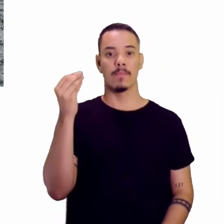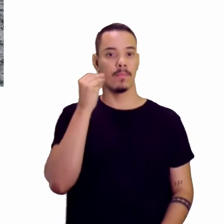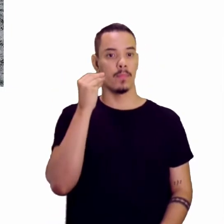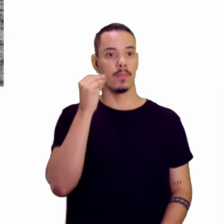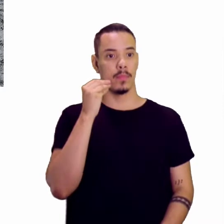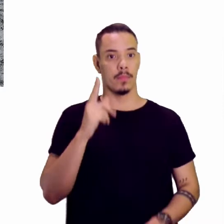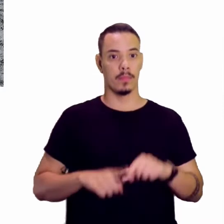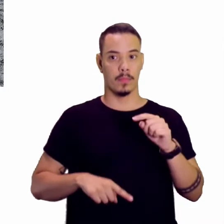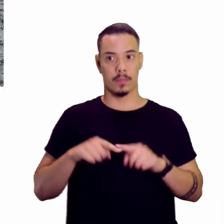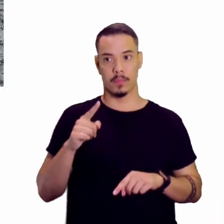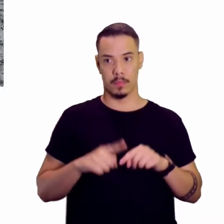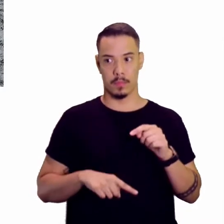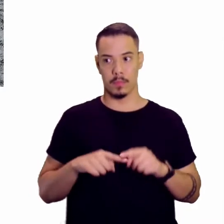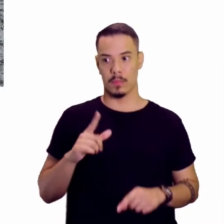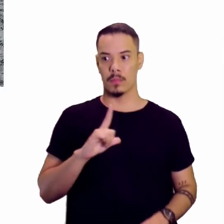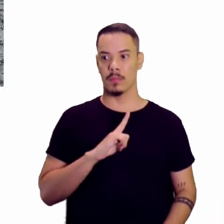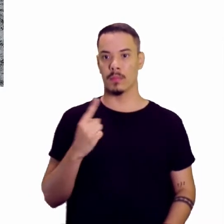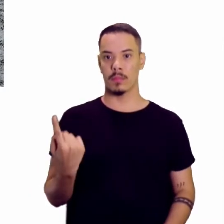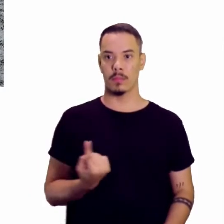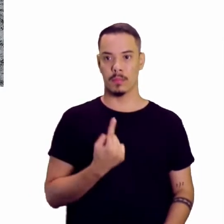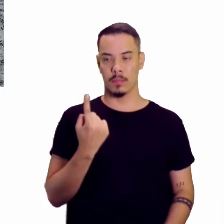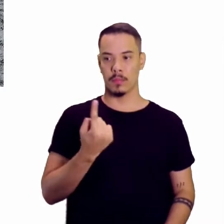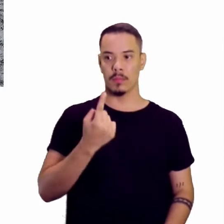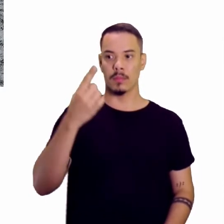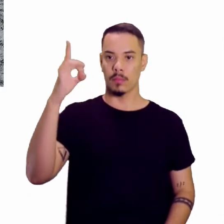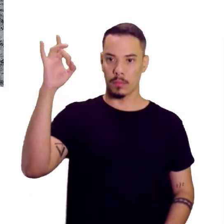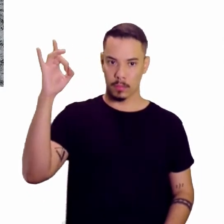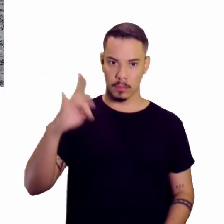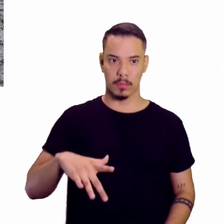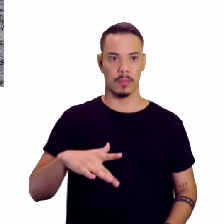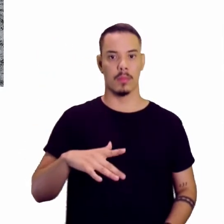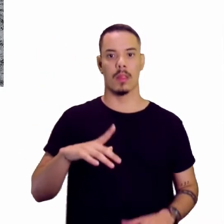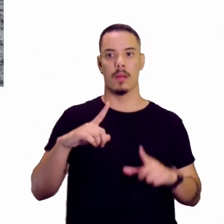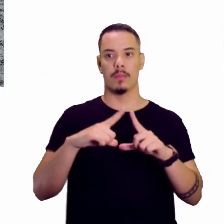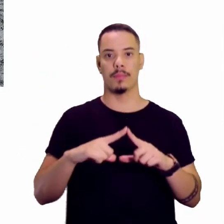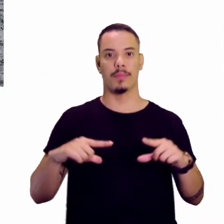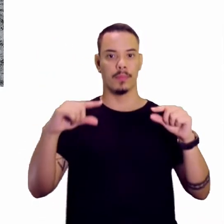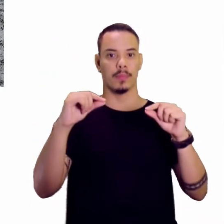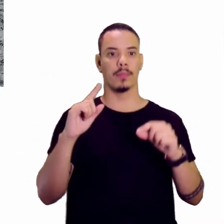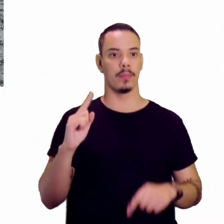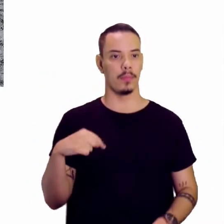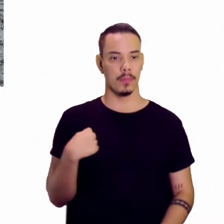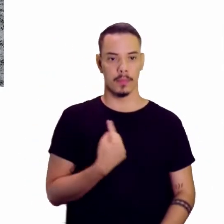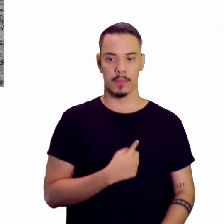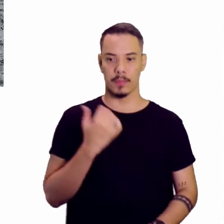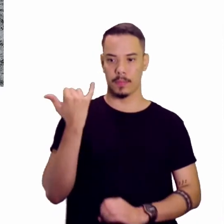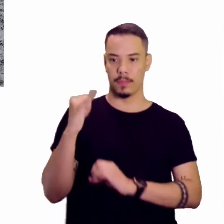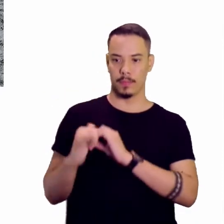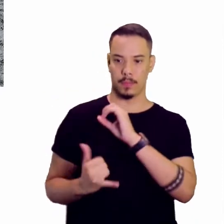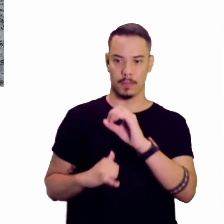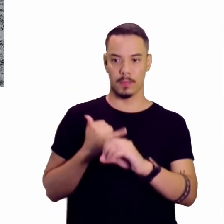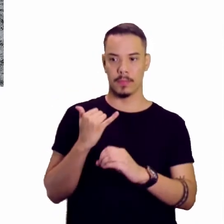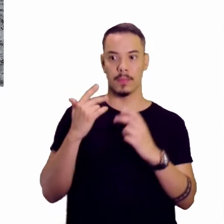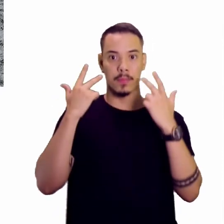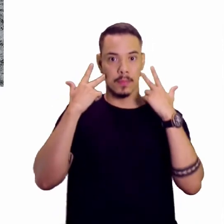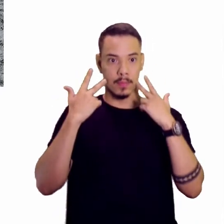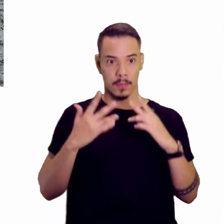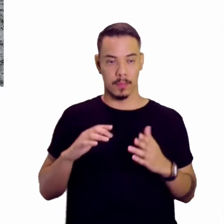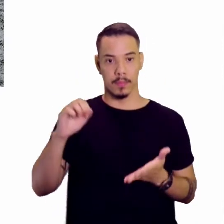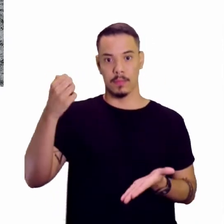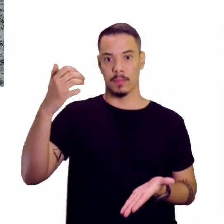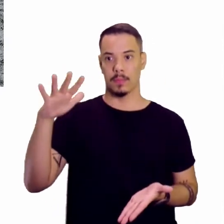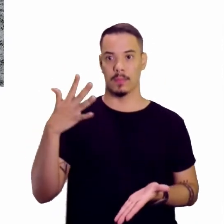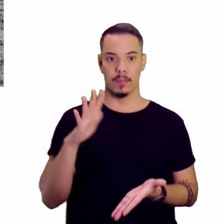fosse abandonado de uma certa altura sobre a superfície da Lua, que é o nosso satélite, né, natural, ele cairia